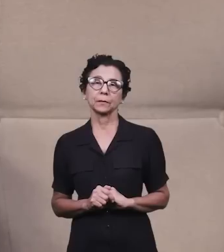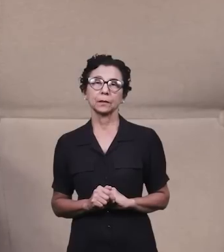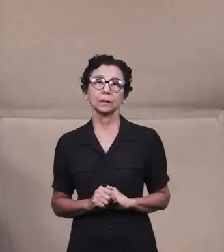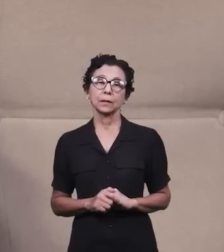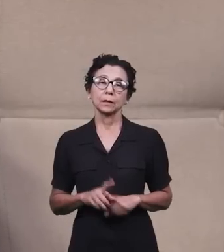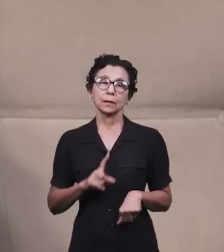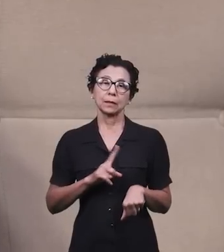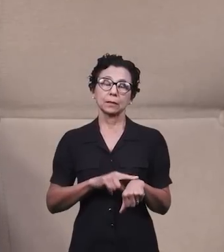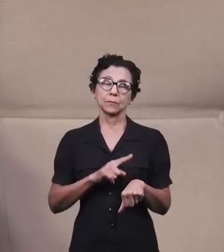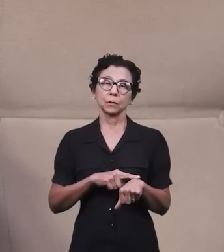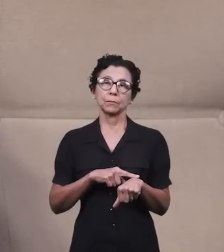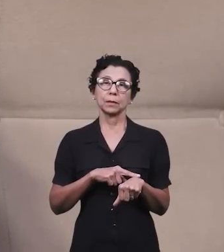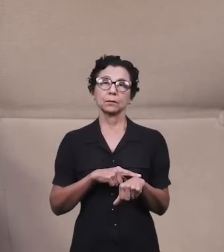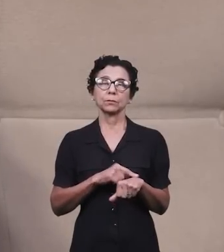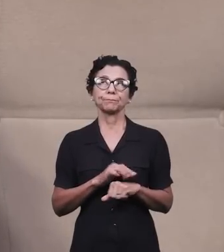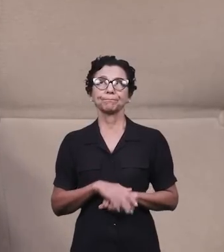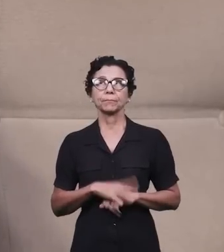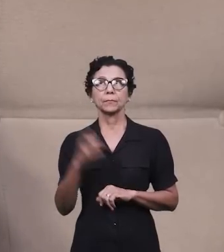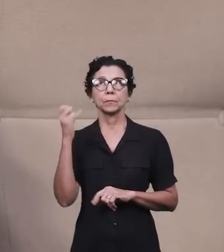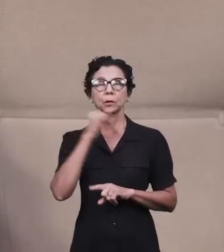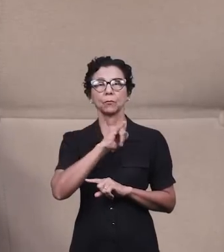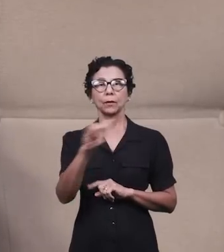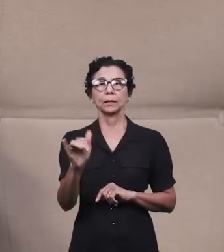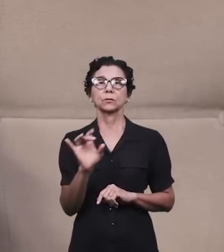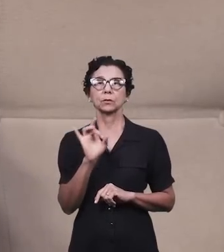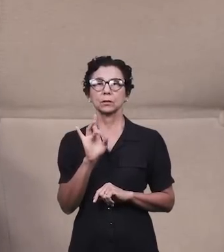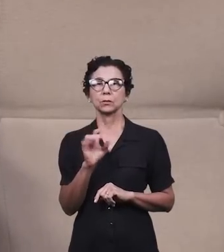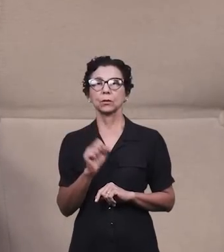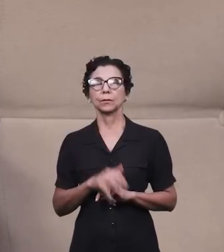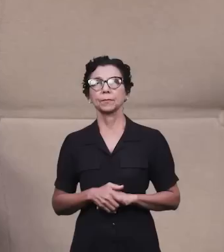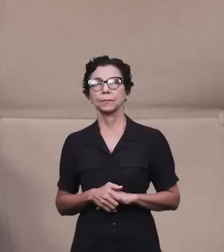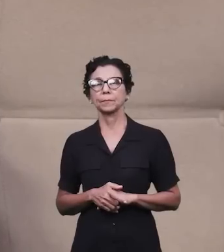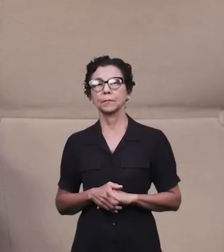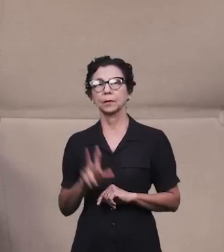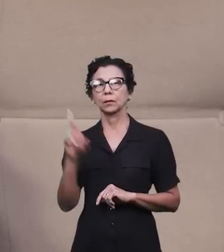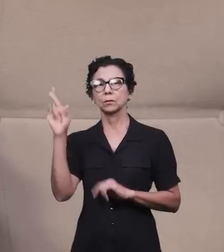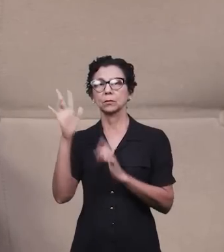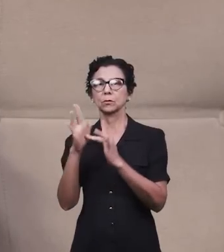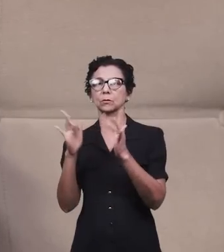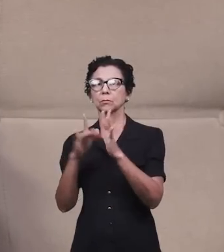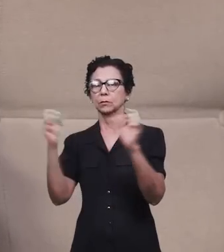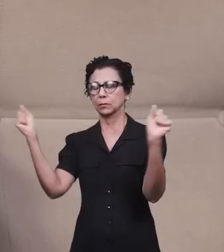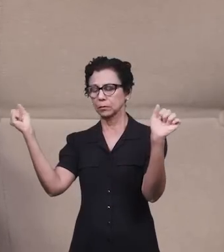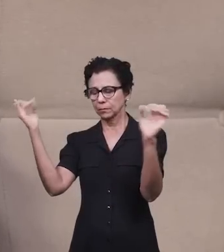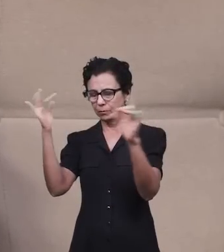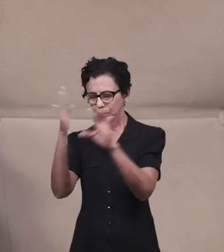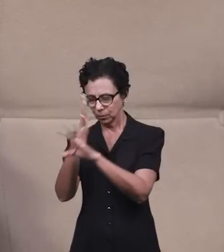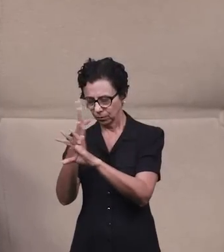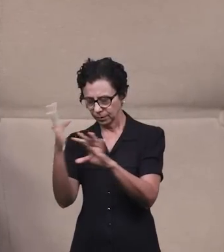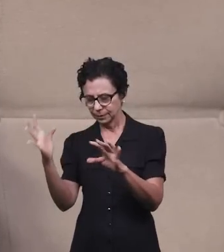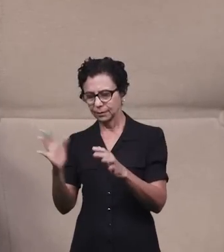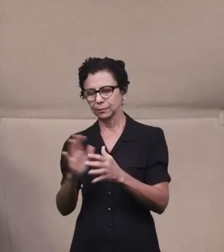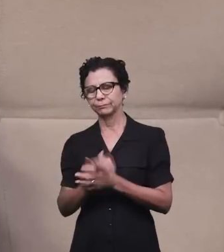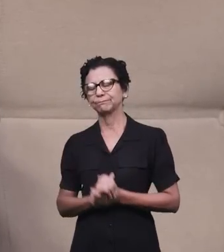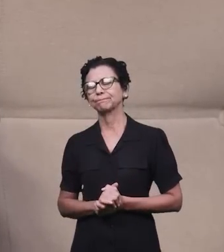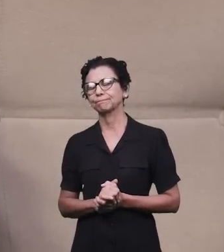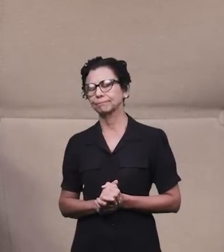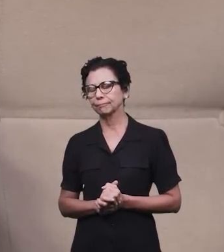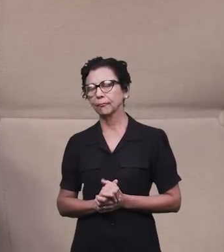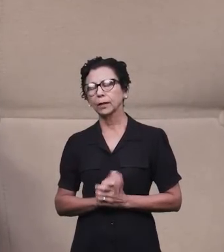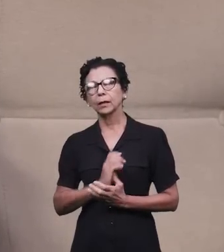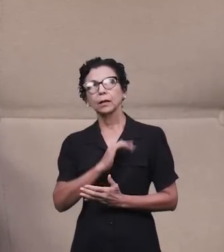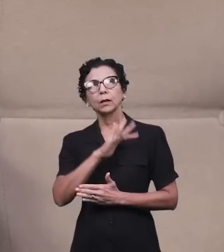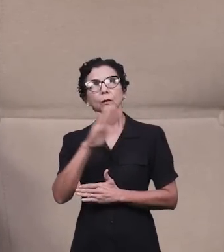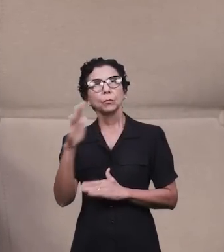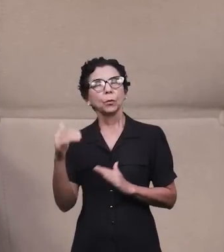momento singular, profético, a não ser glorificar ao Senhor Jesus por tudo que